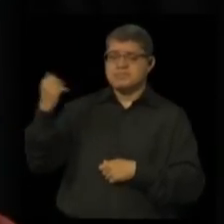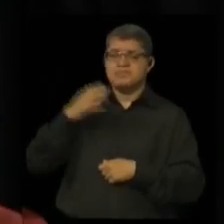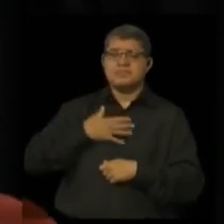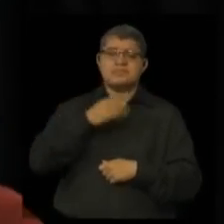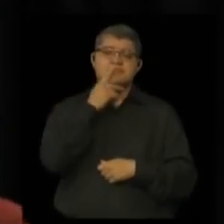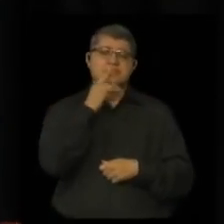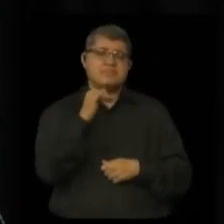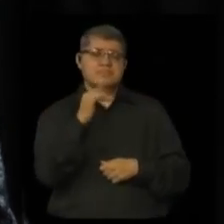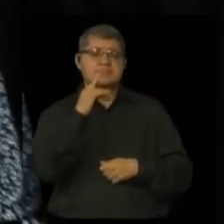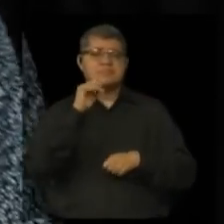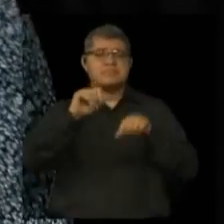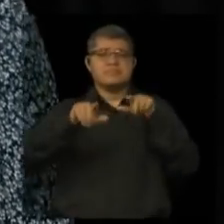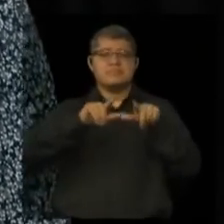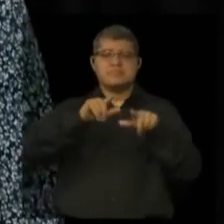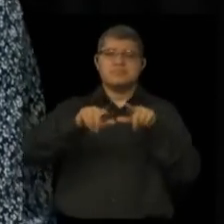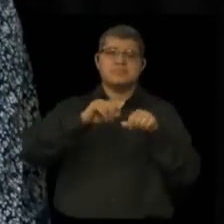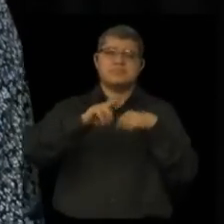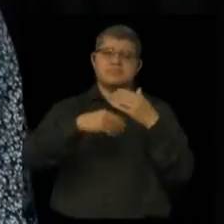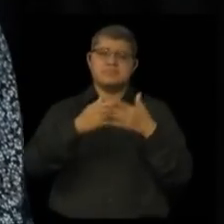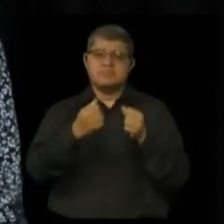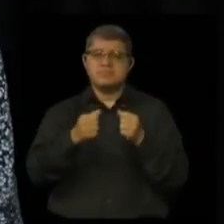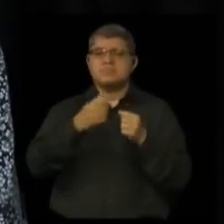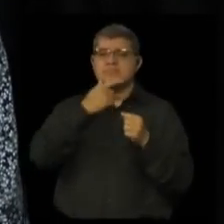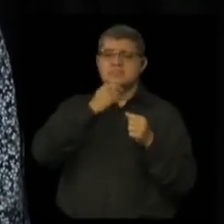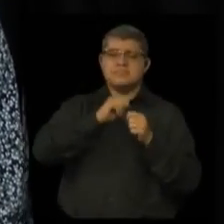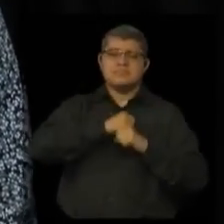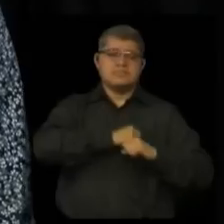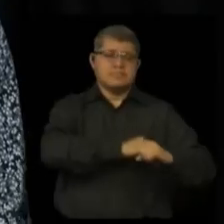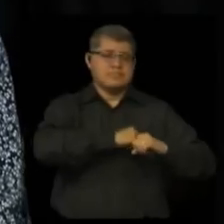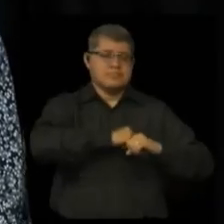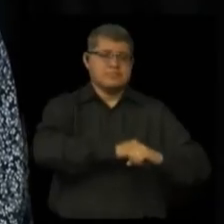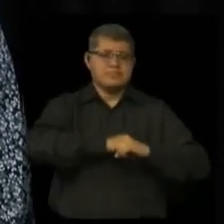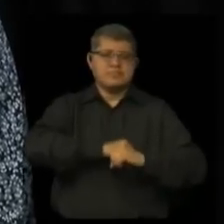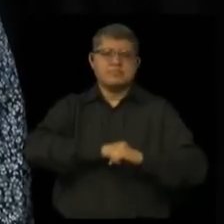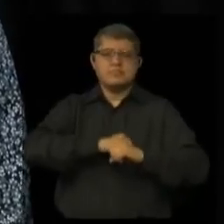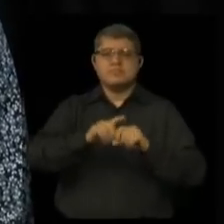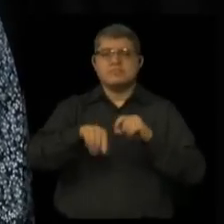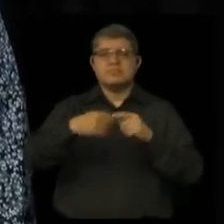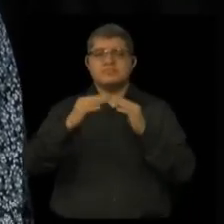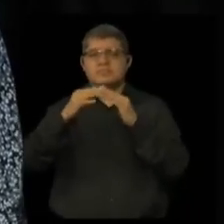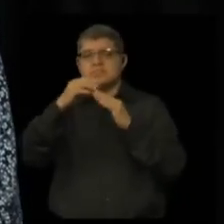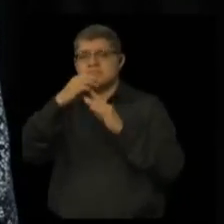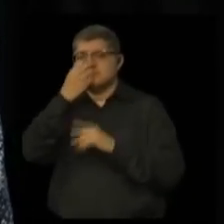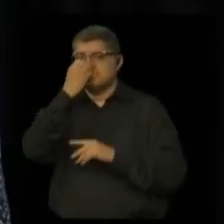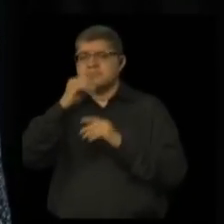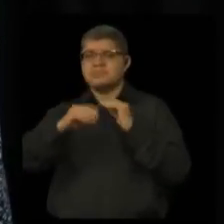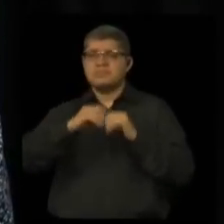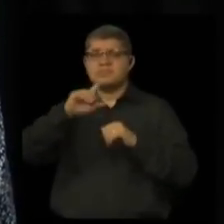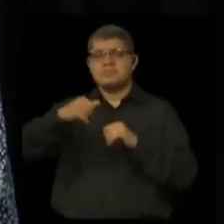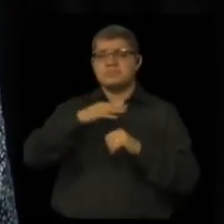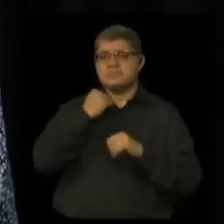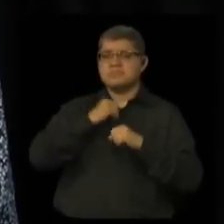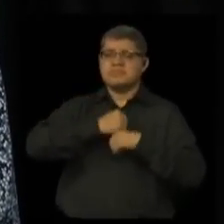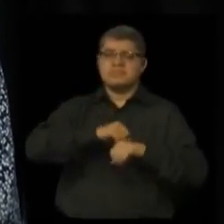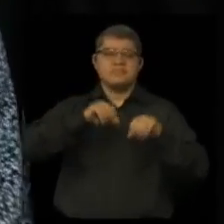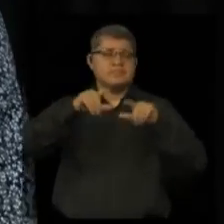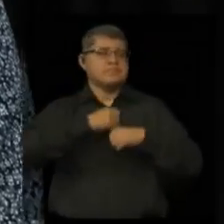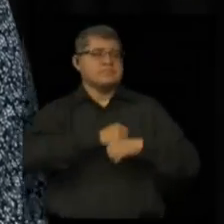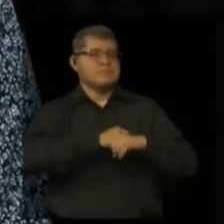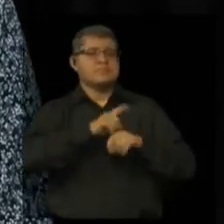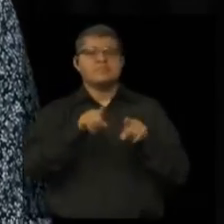pai ele é um carpinteiro, né, trabalhou um tempo em circo, depois... Para não morrer de fome,